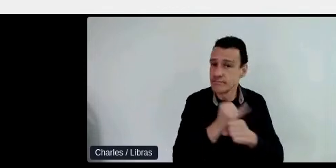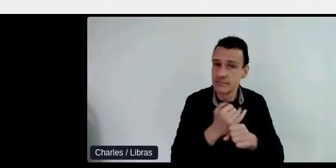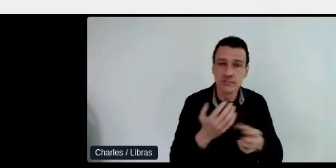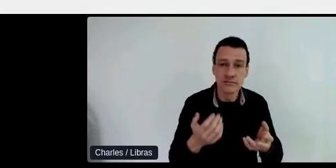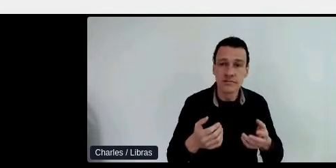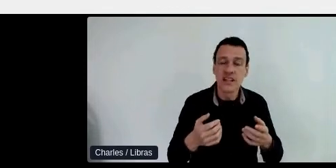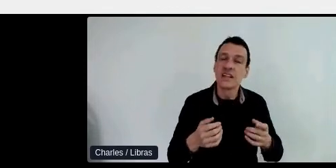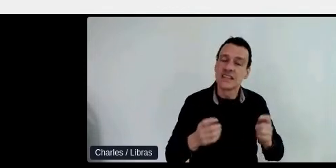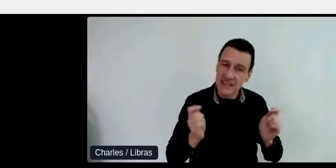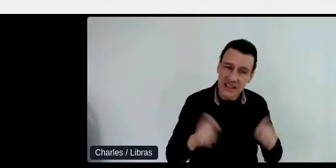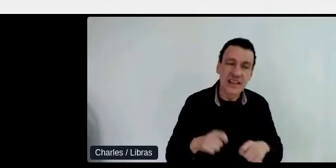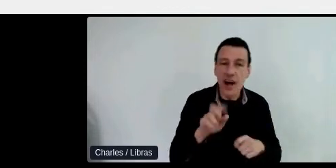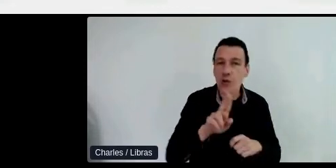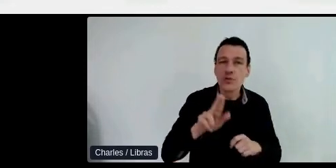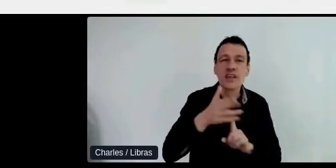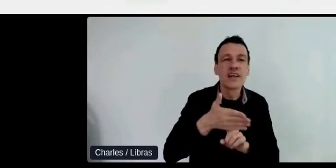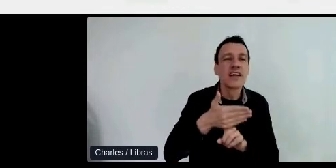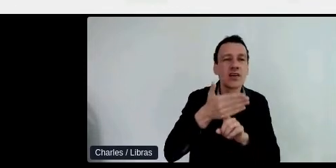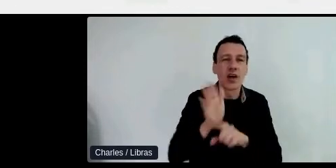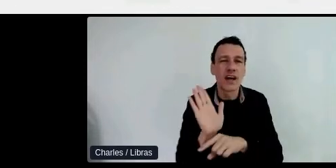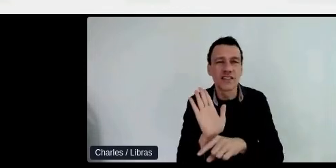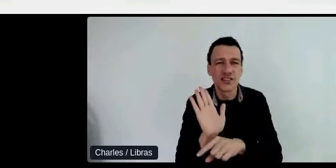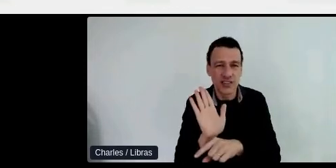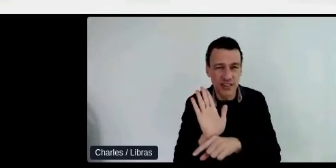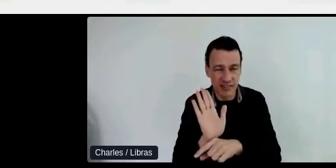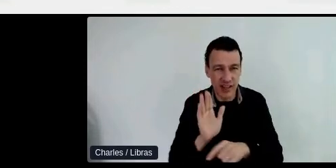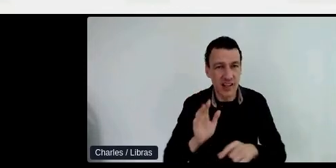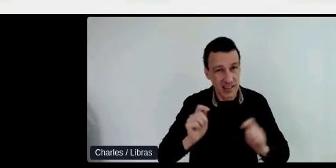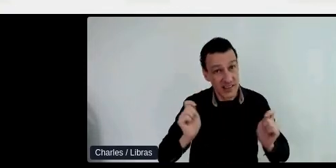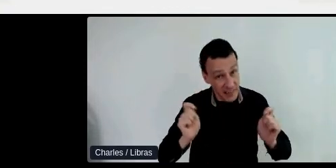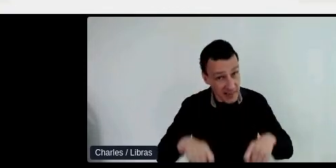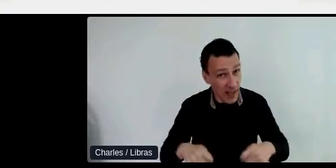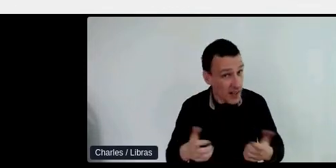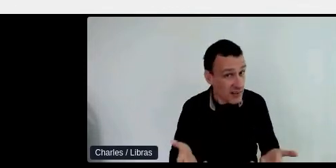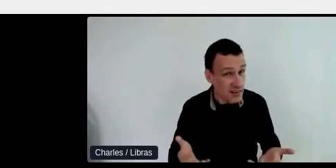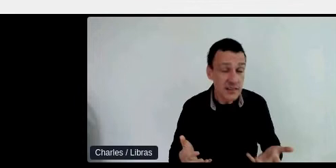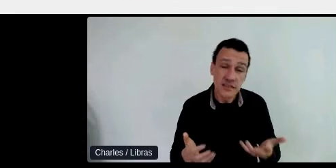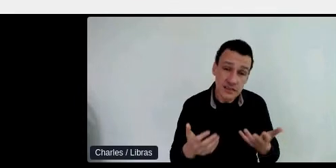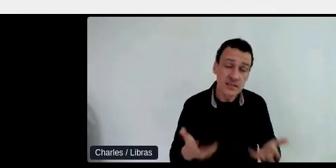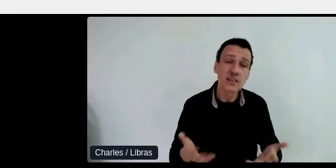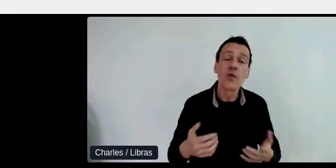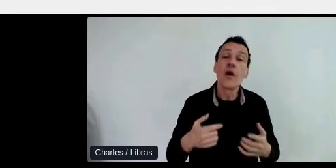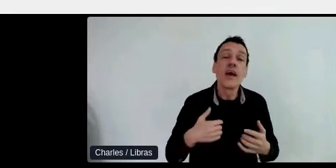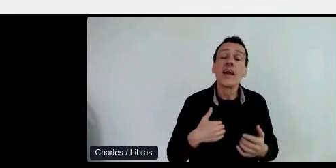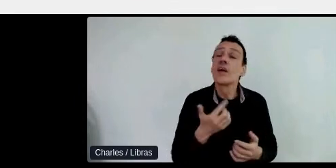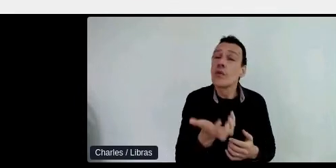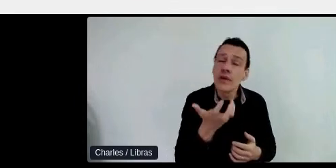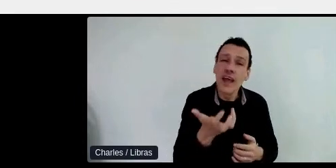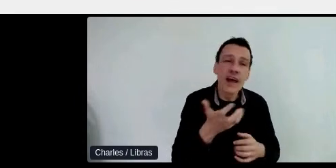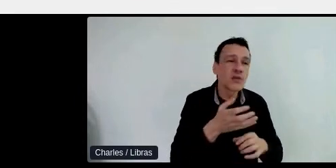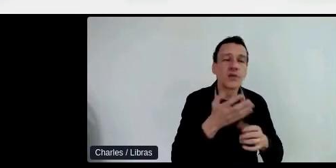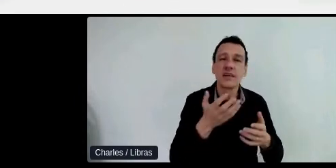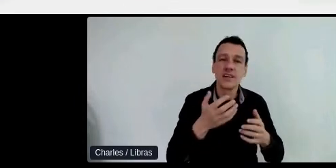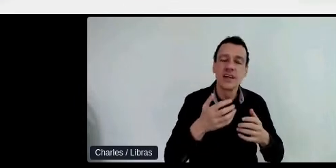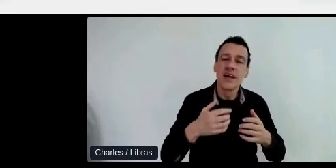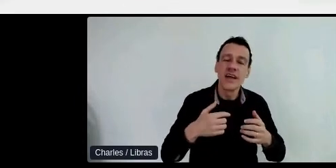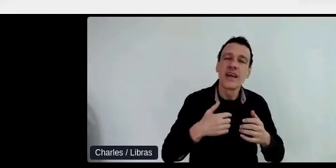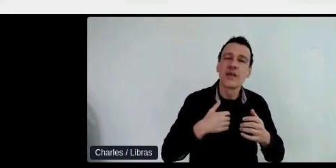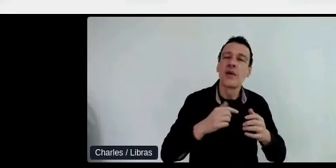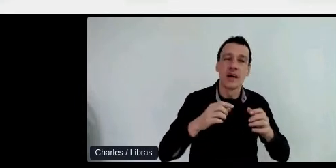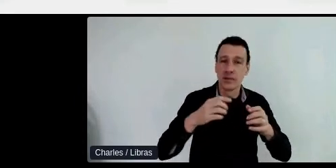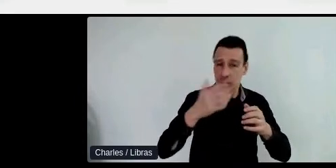tecnologias assistivas para que eu tenha acesso a tudo que todo mundo está tendo. Então,